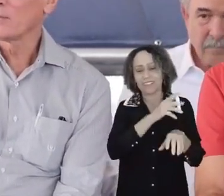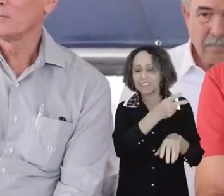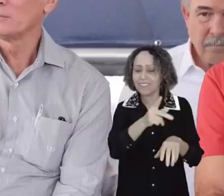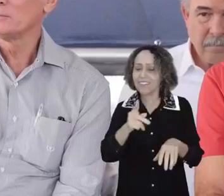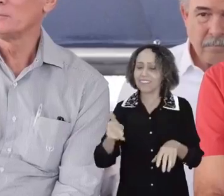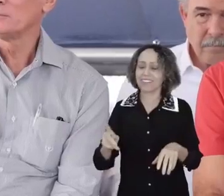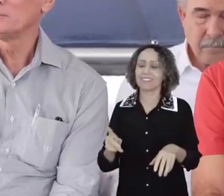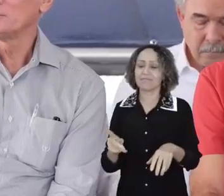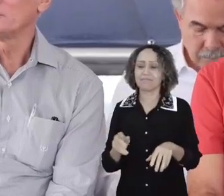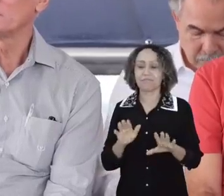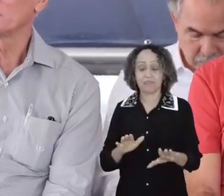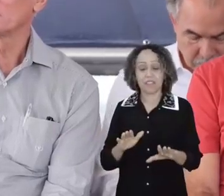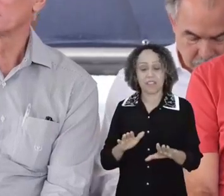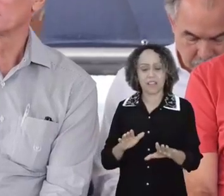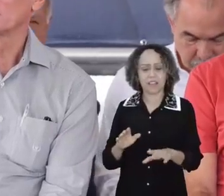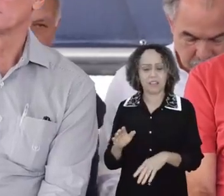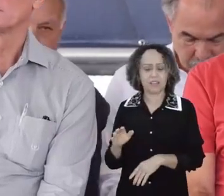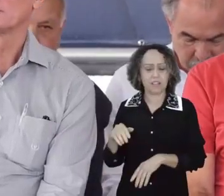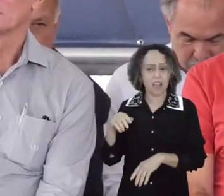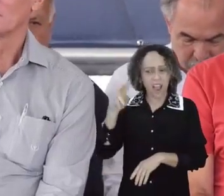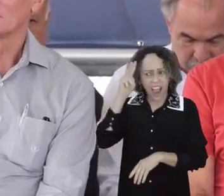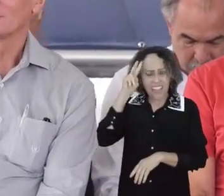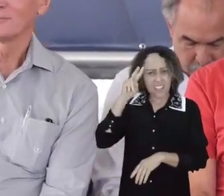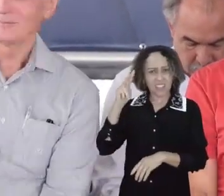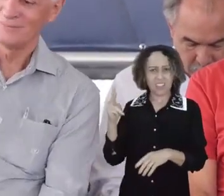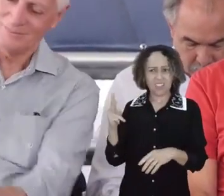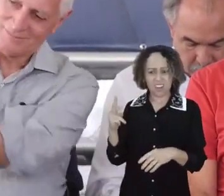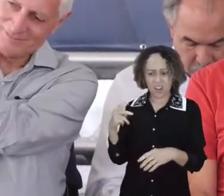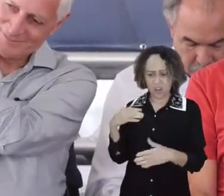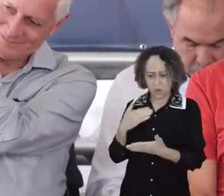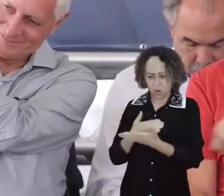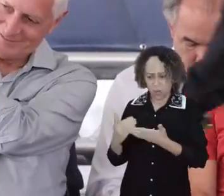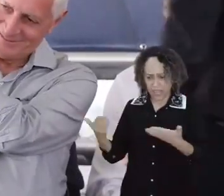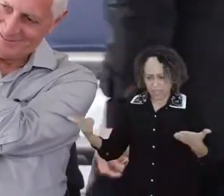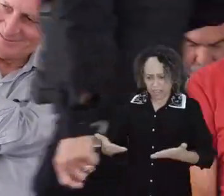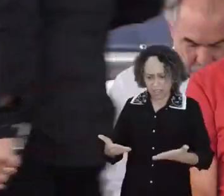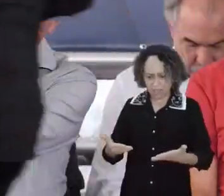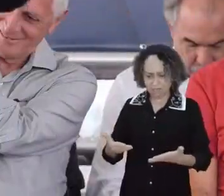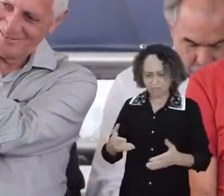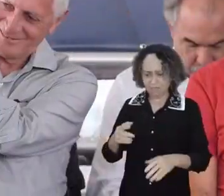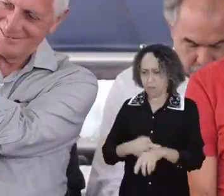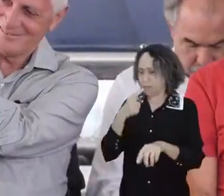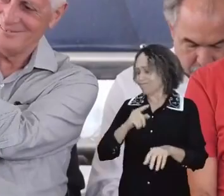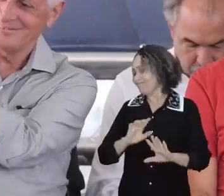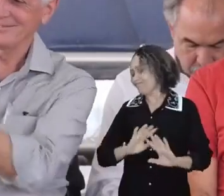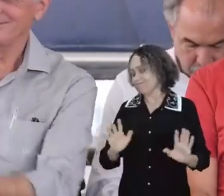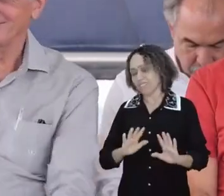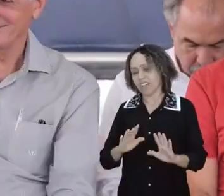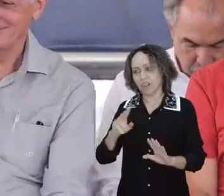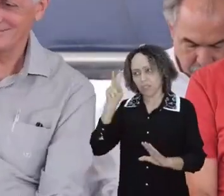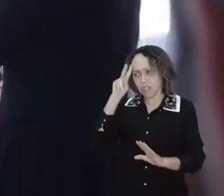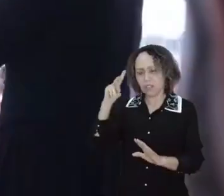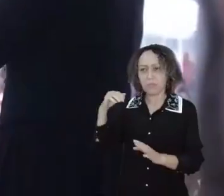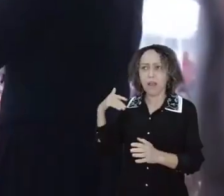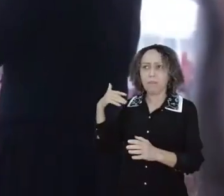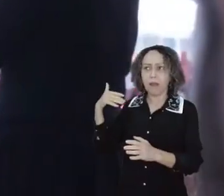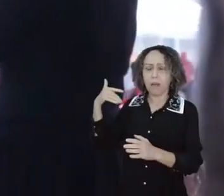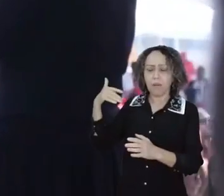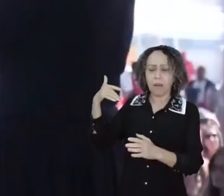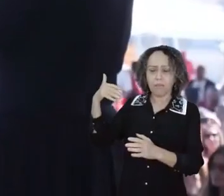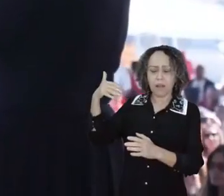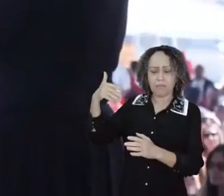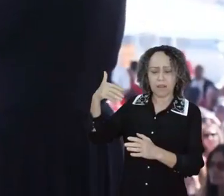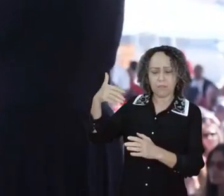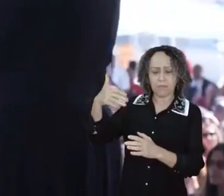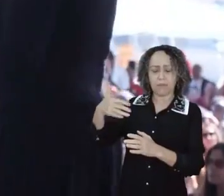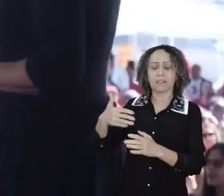hoje, ela não começa hoje. E particularmente a minha história com contagem começou quando eu disputei a eleição